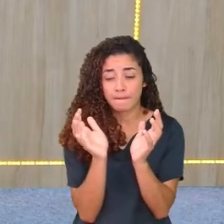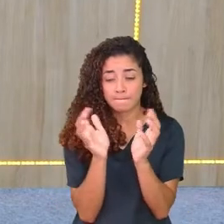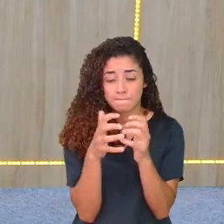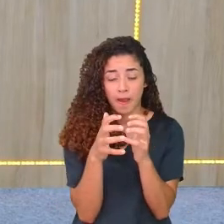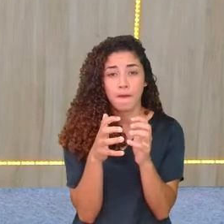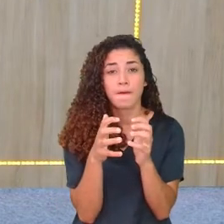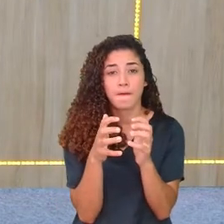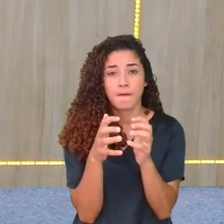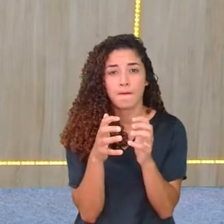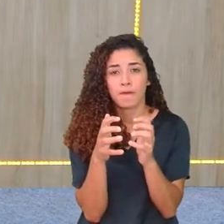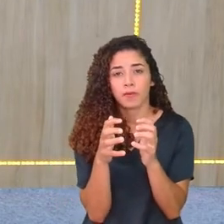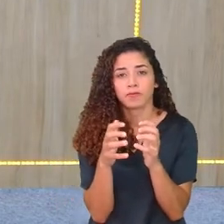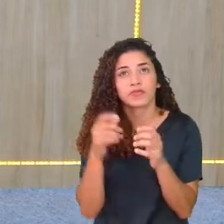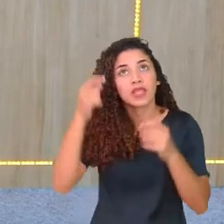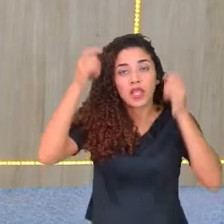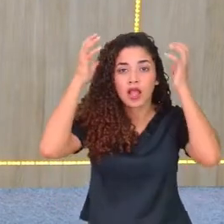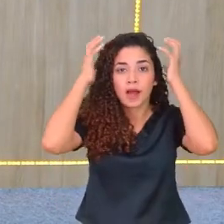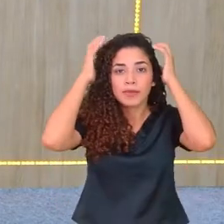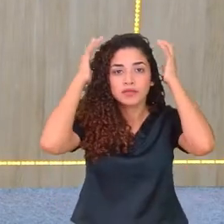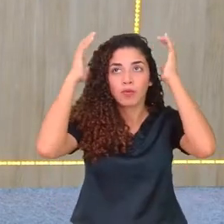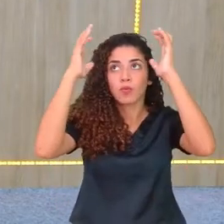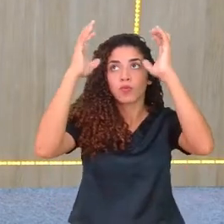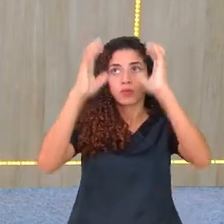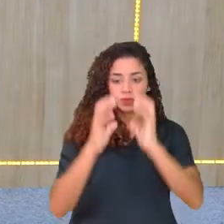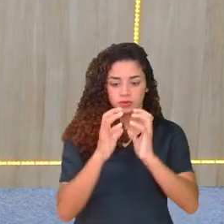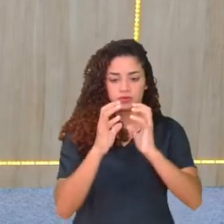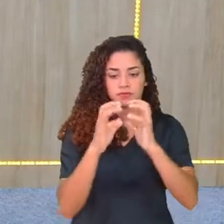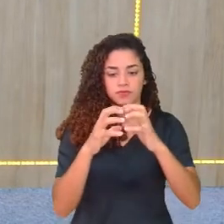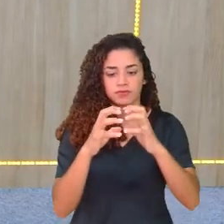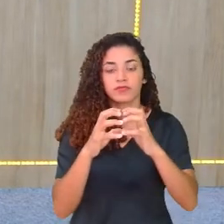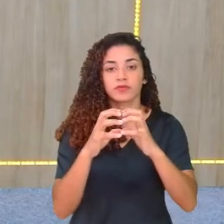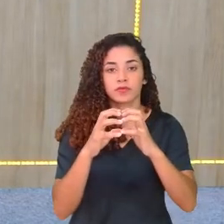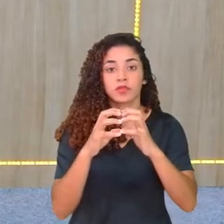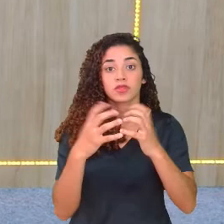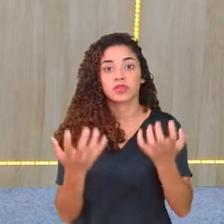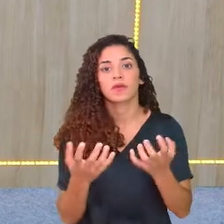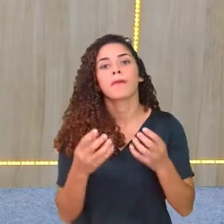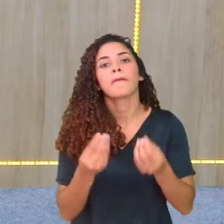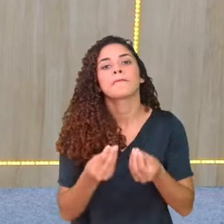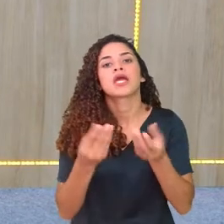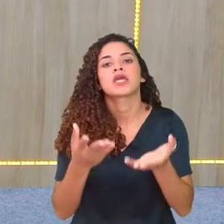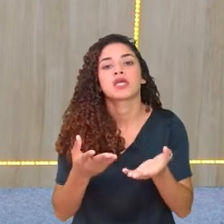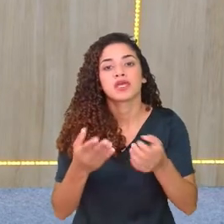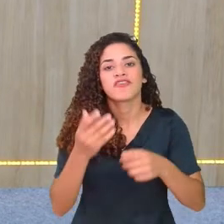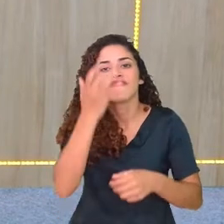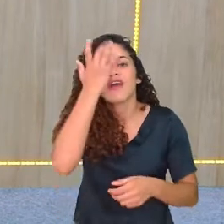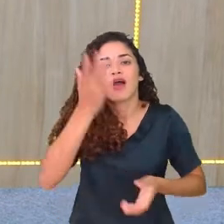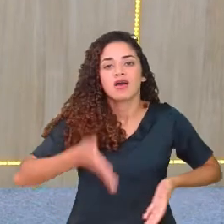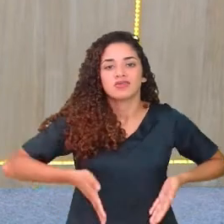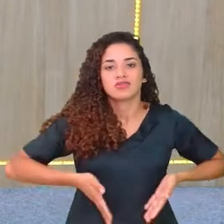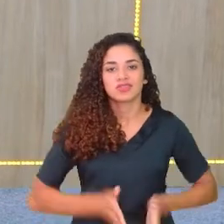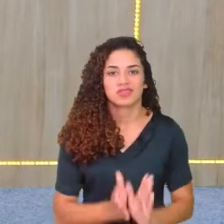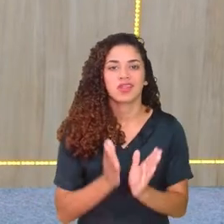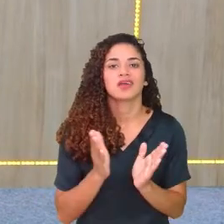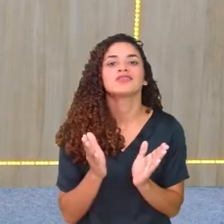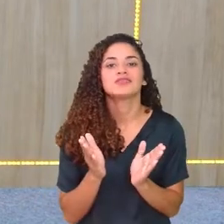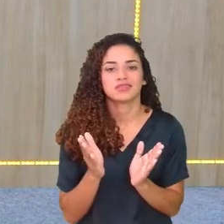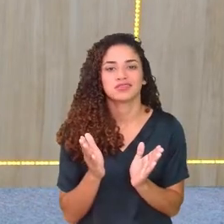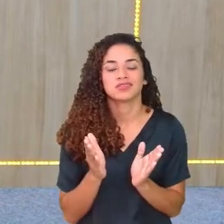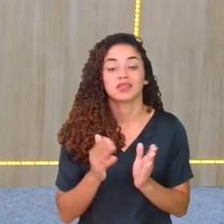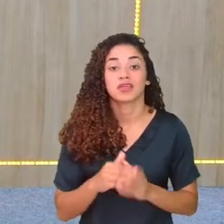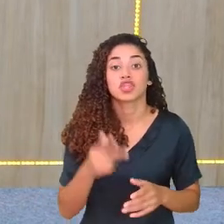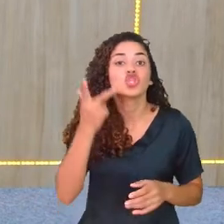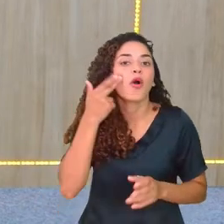ossos aí da caixa craniana, eles um sobreposto ao outro para facilitar na hora do nascimento. Isso numa questão aí de um